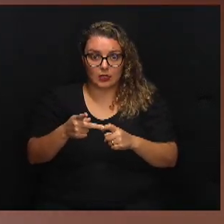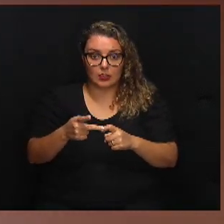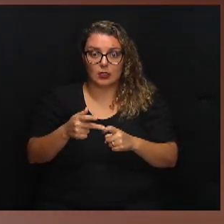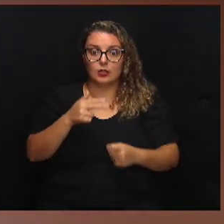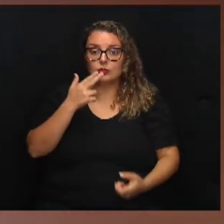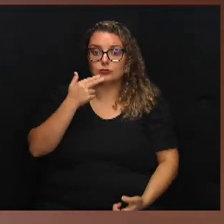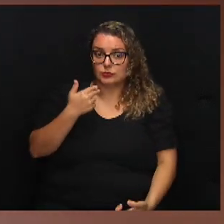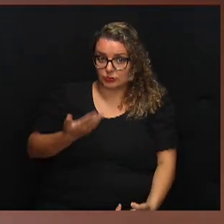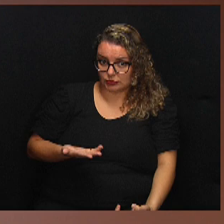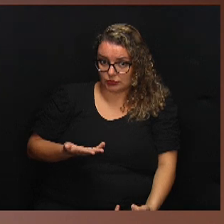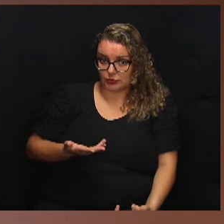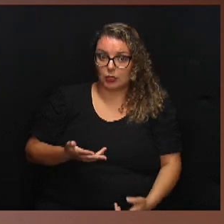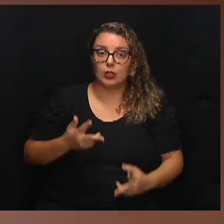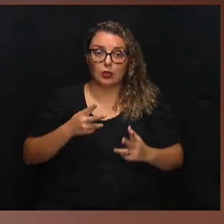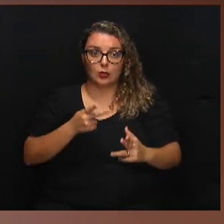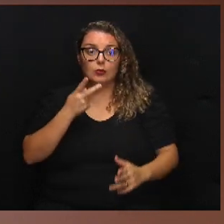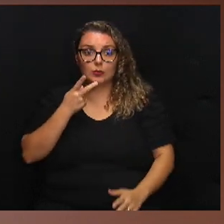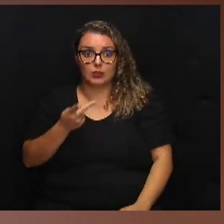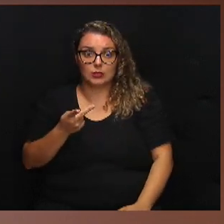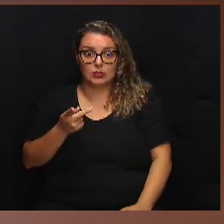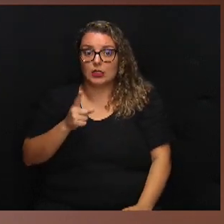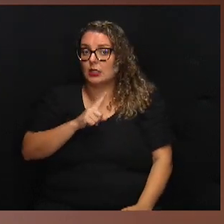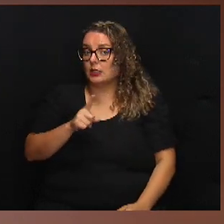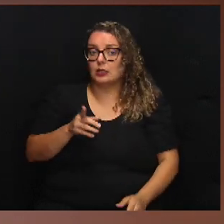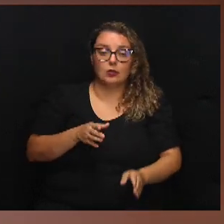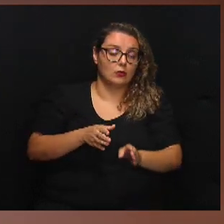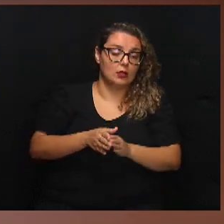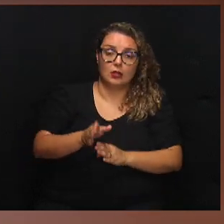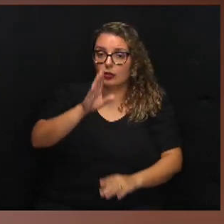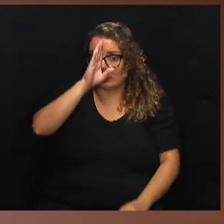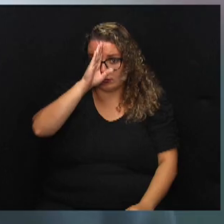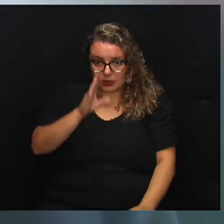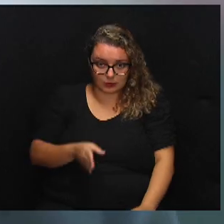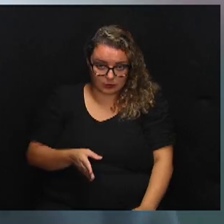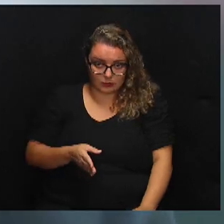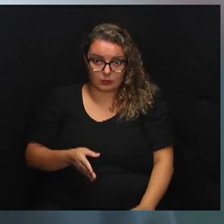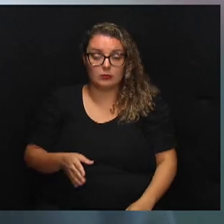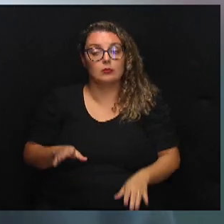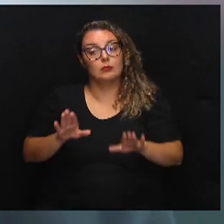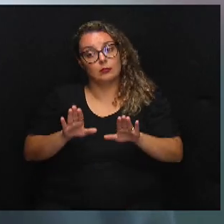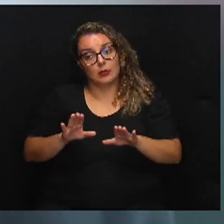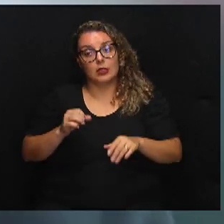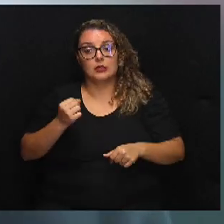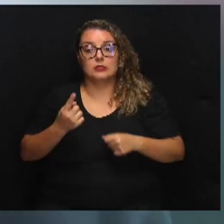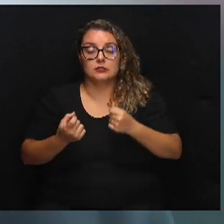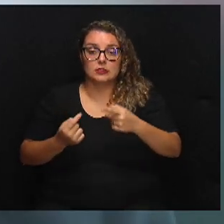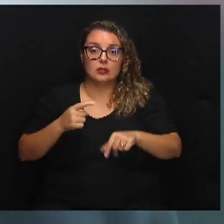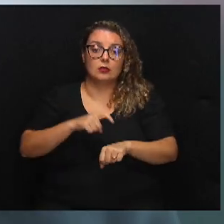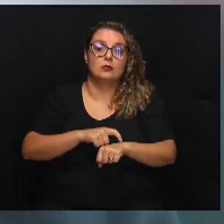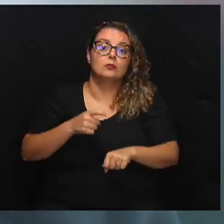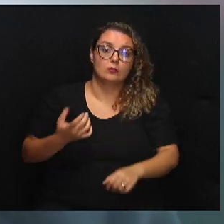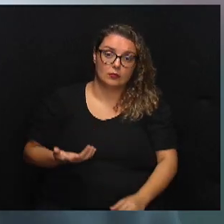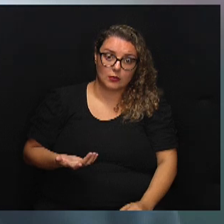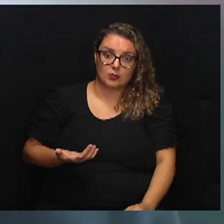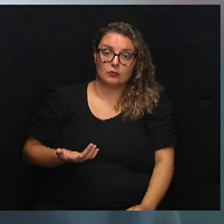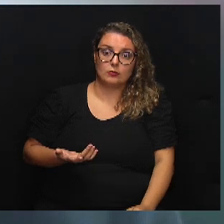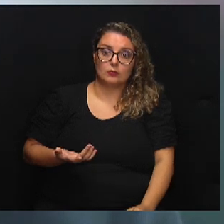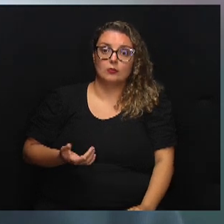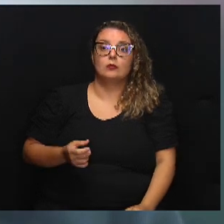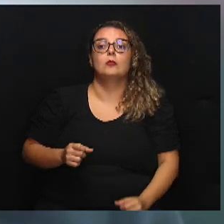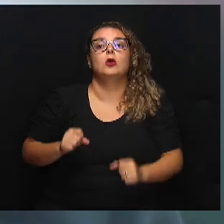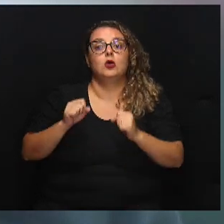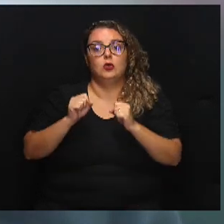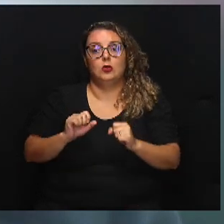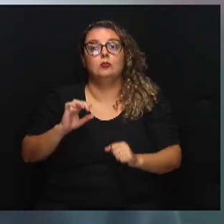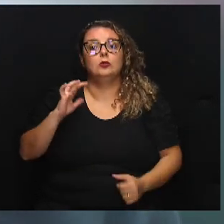nutricionista. Como eu disse, não é a recomendação principal, mas em determinadas situações isto